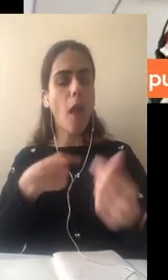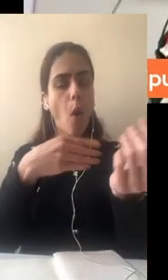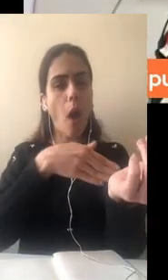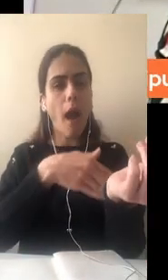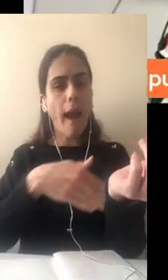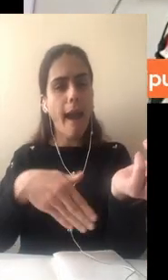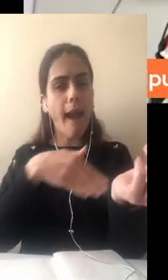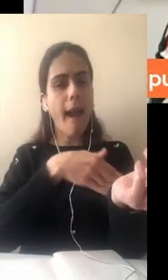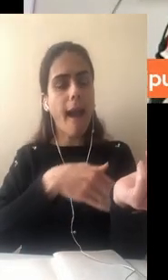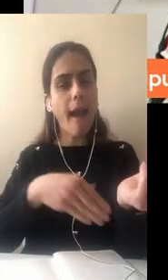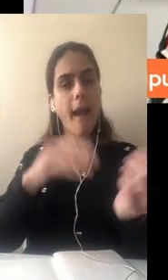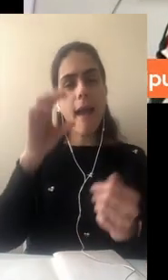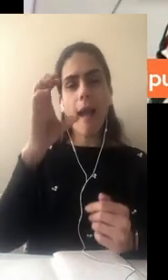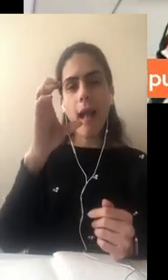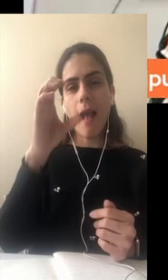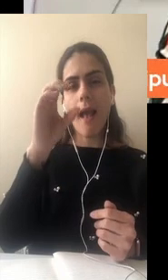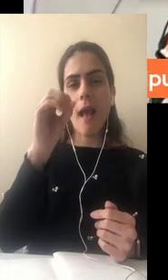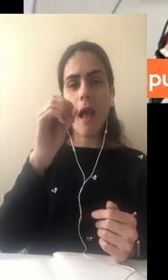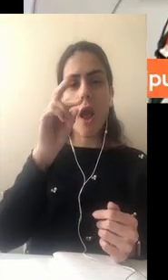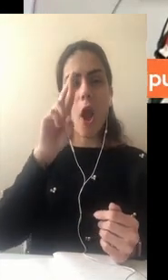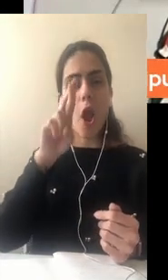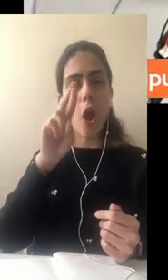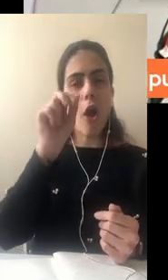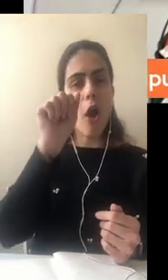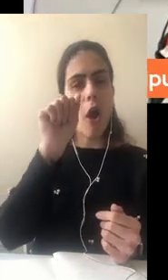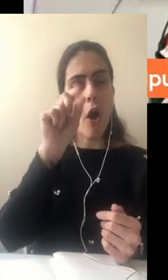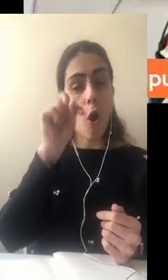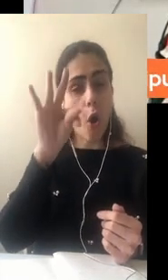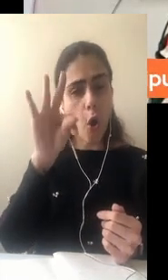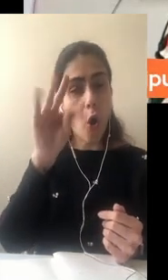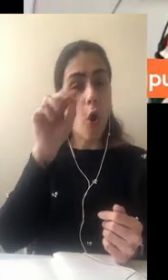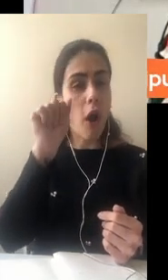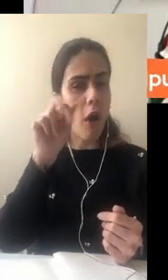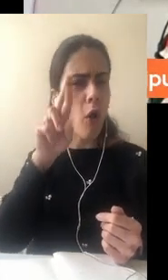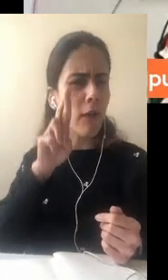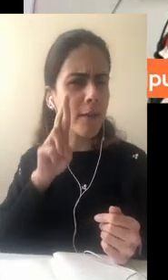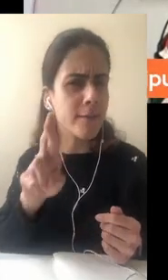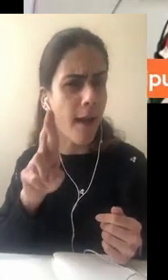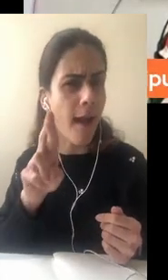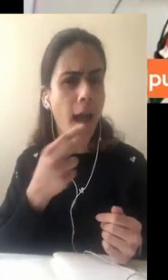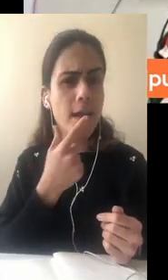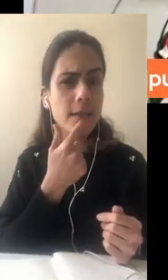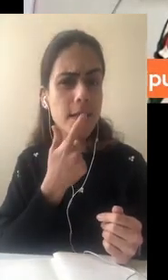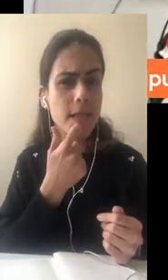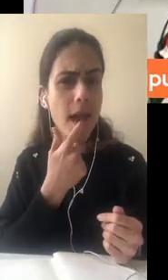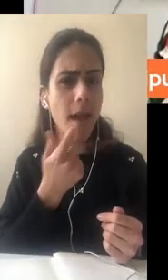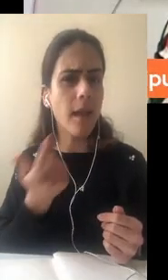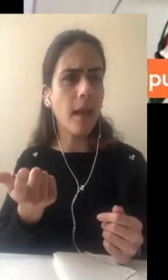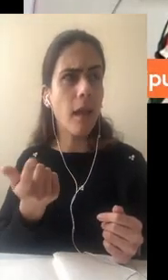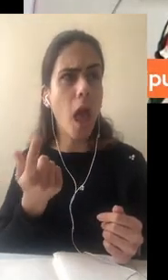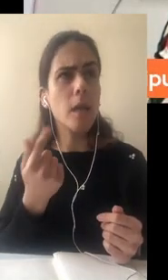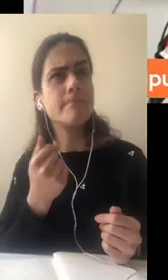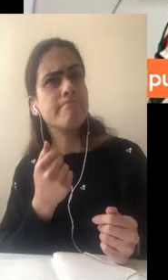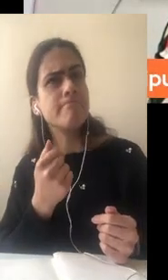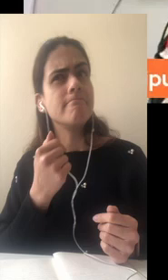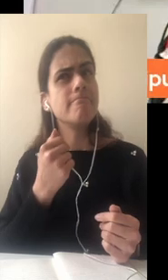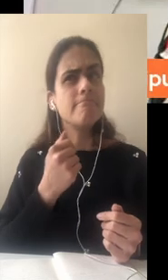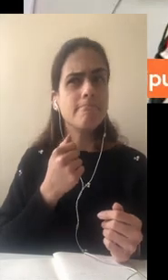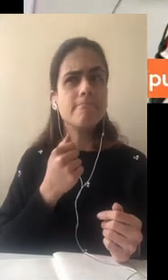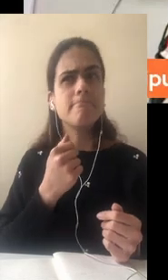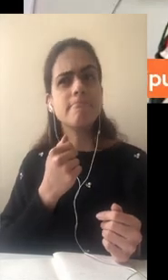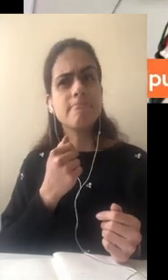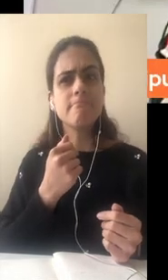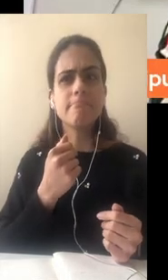Dou. Dou conta de me expor a essa imagem sangrenta? Ah, tudo bem. Então, eu